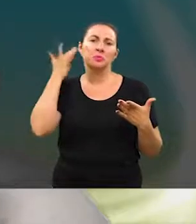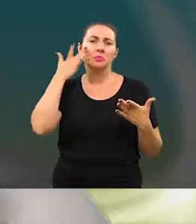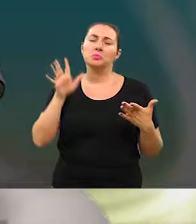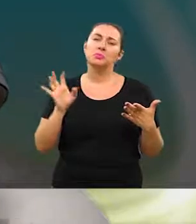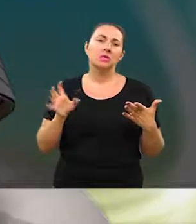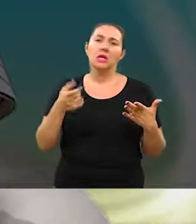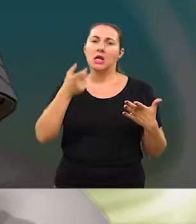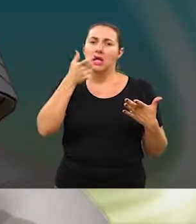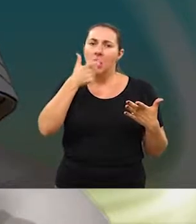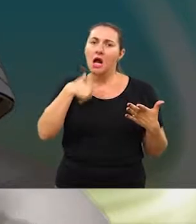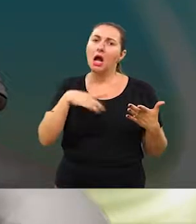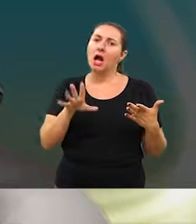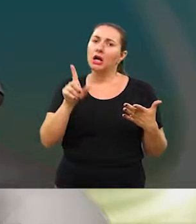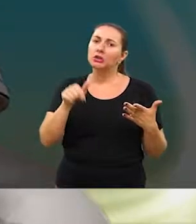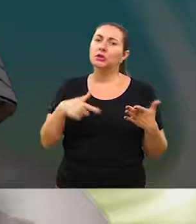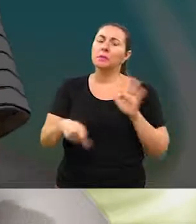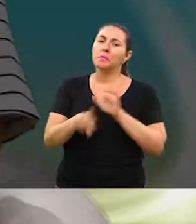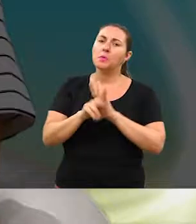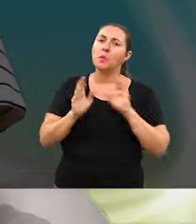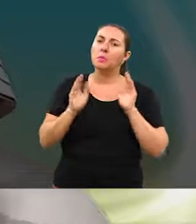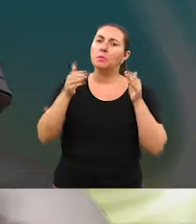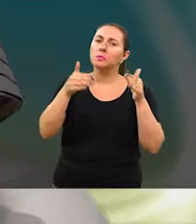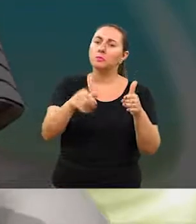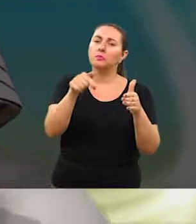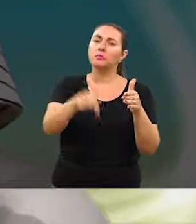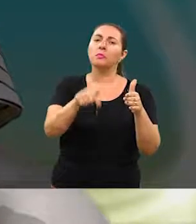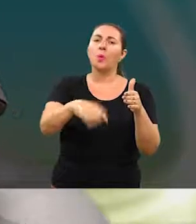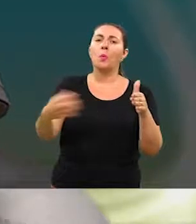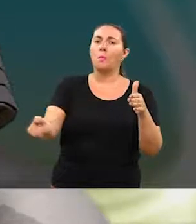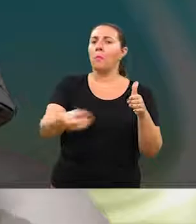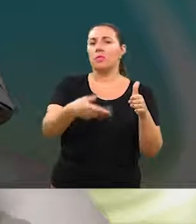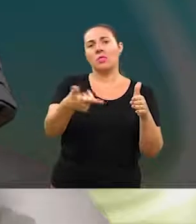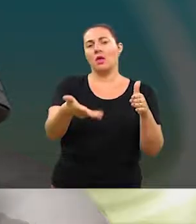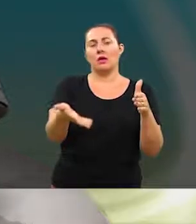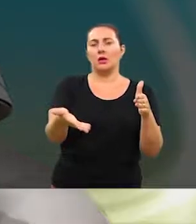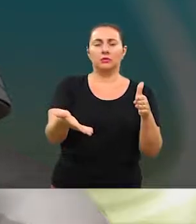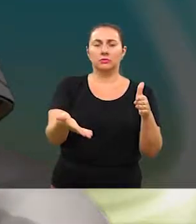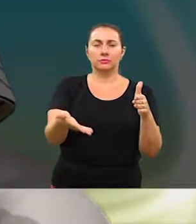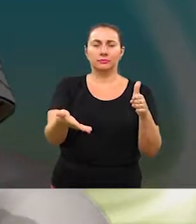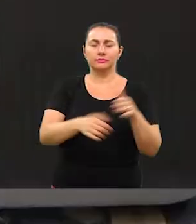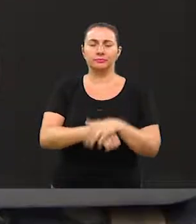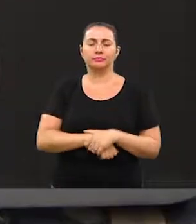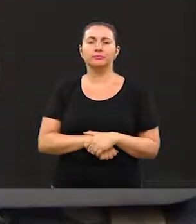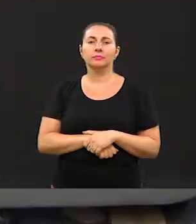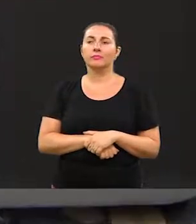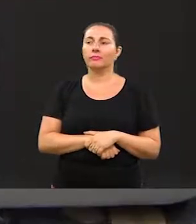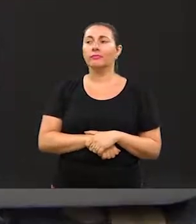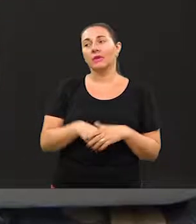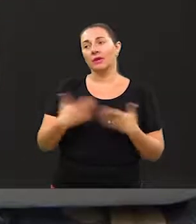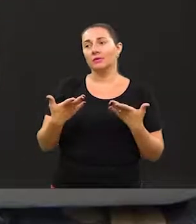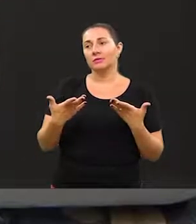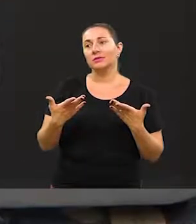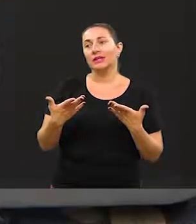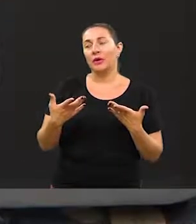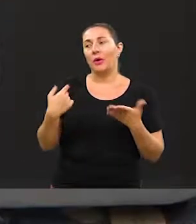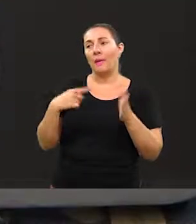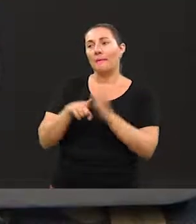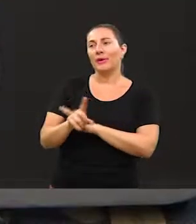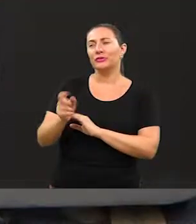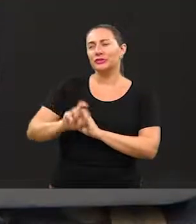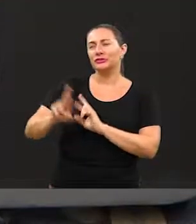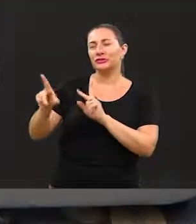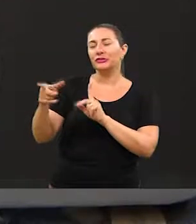te juro que eu não sei. até acredito que elas estejam mais voltadas pra essas coisas mais modernas, assim, né? Do que propriamente pros... Então,